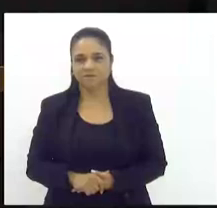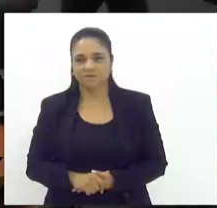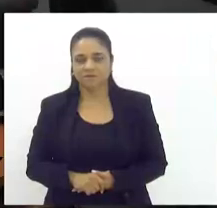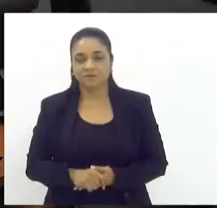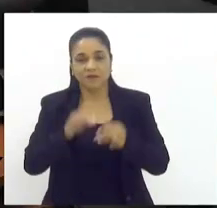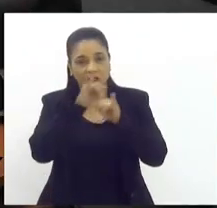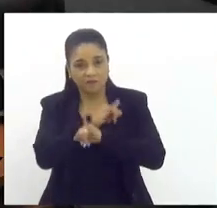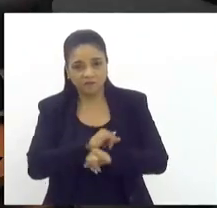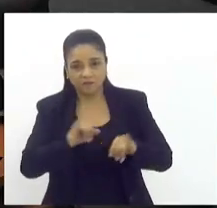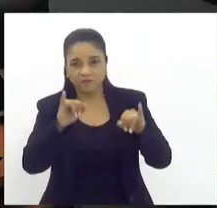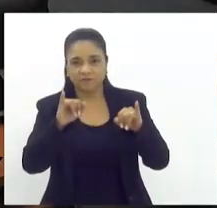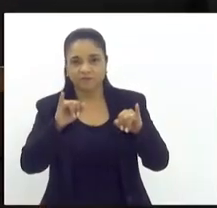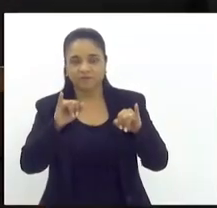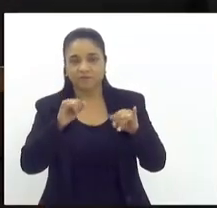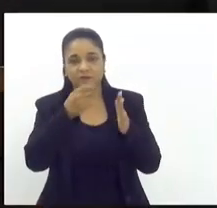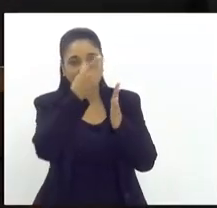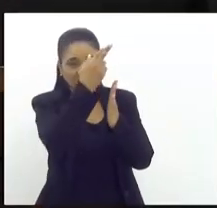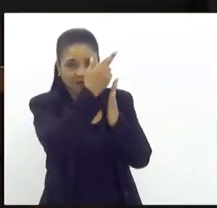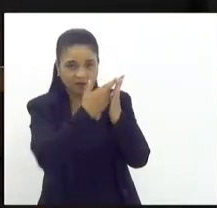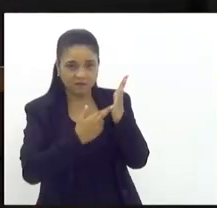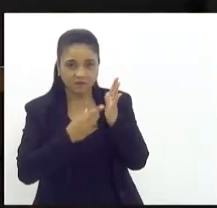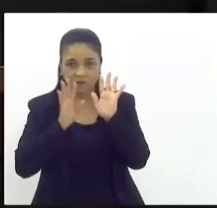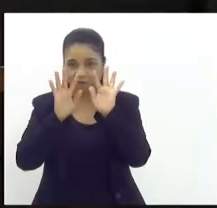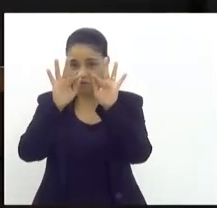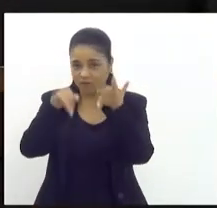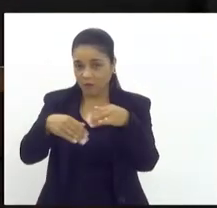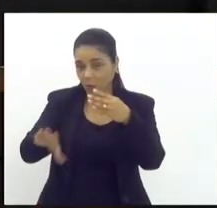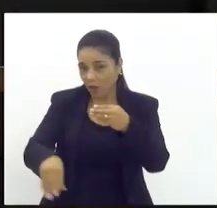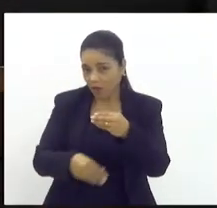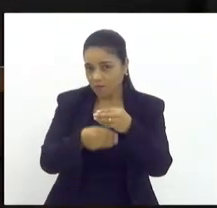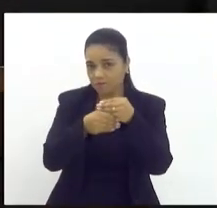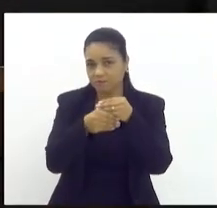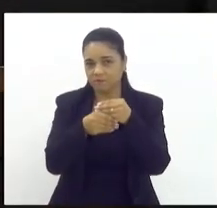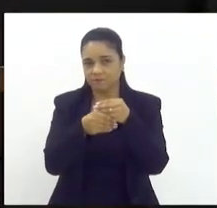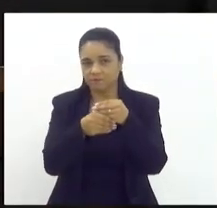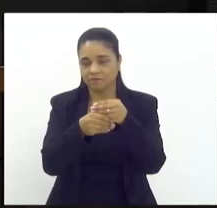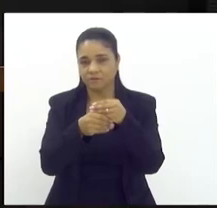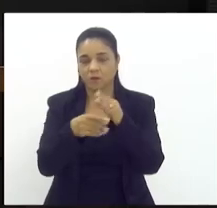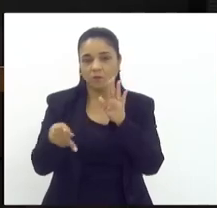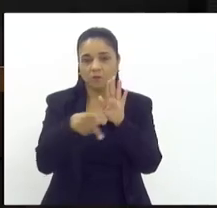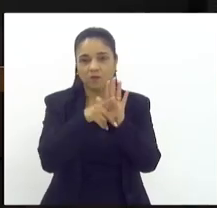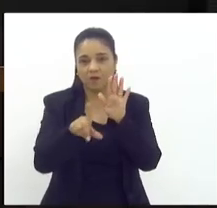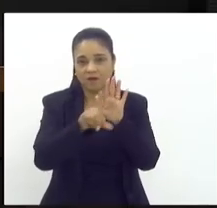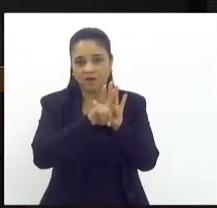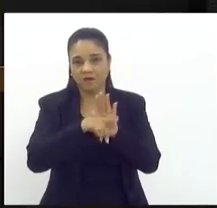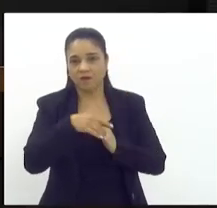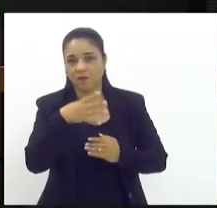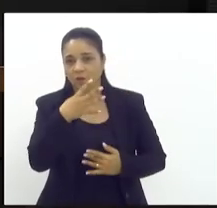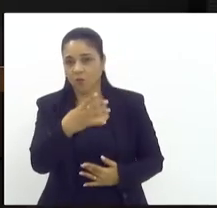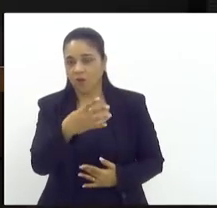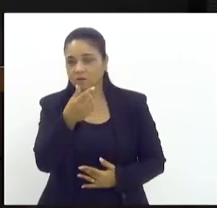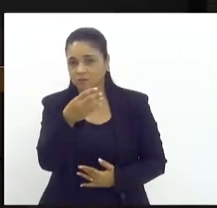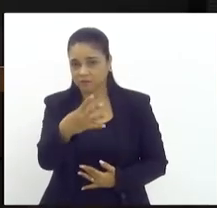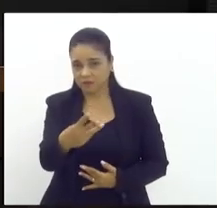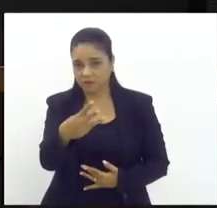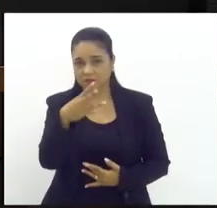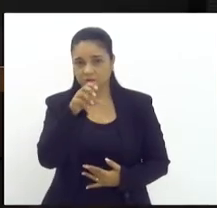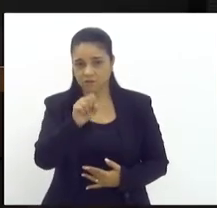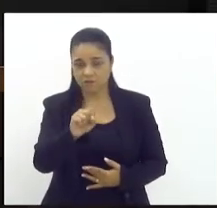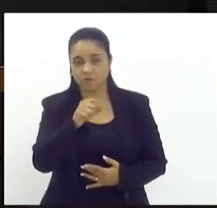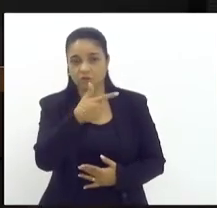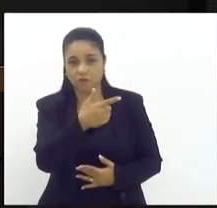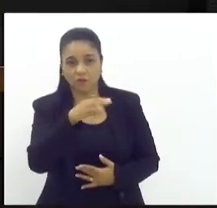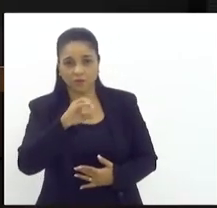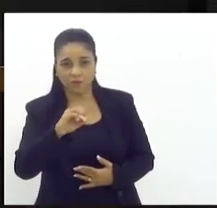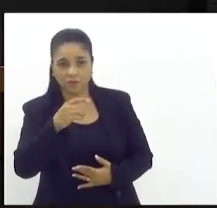anuncio em redação final assim emendada projeto de lei número 438 de 2023